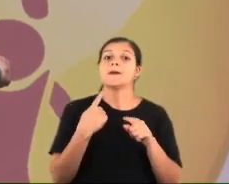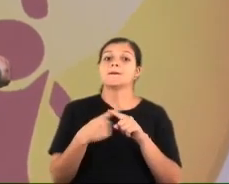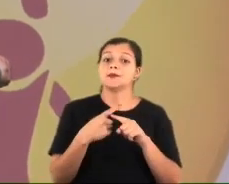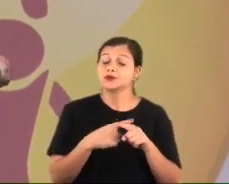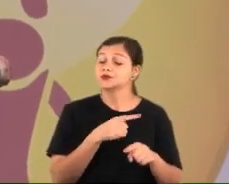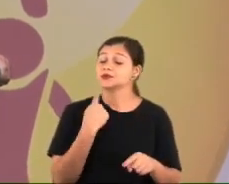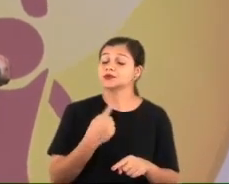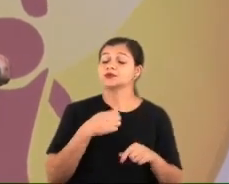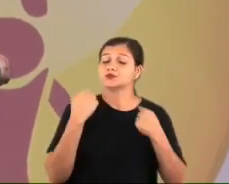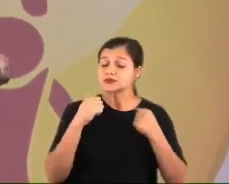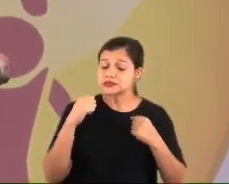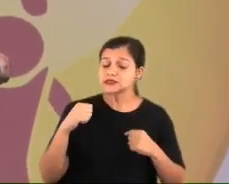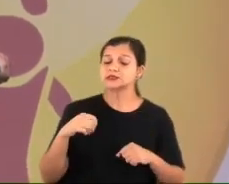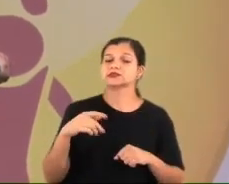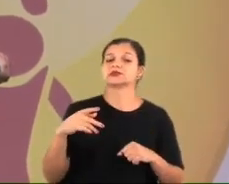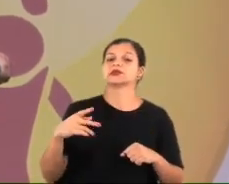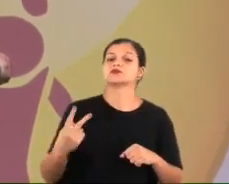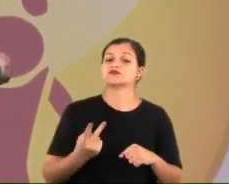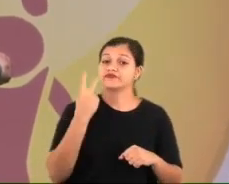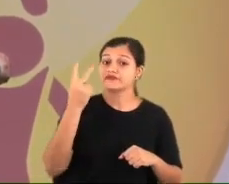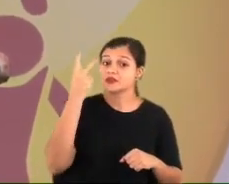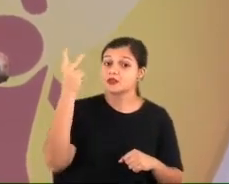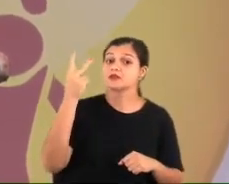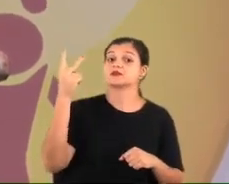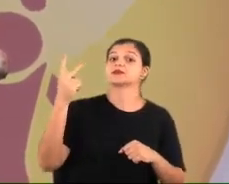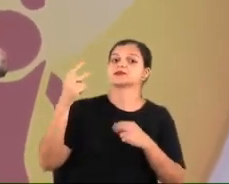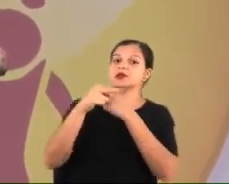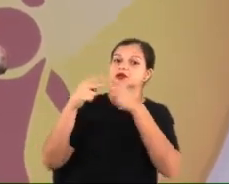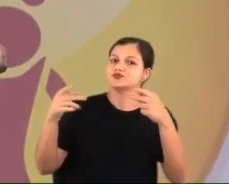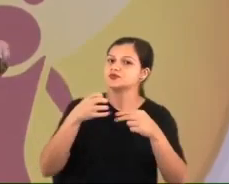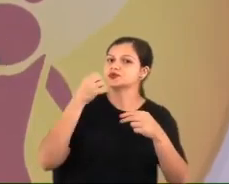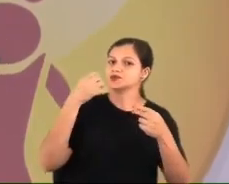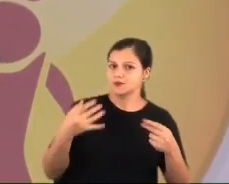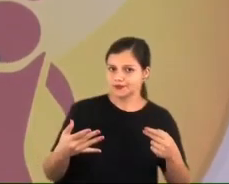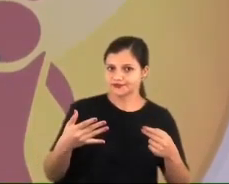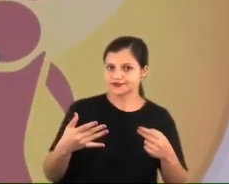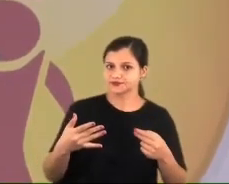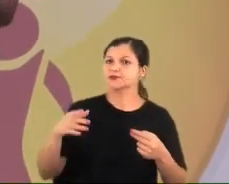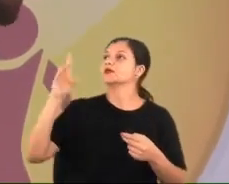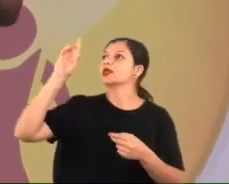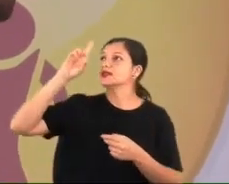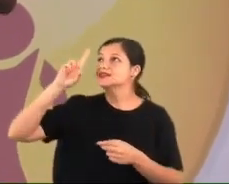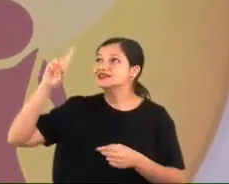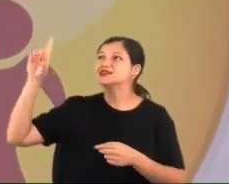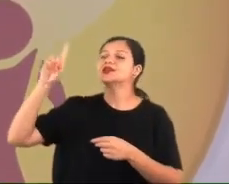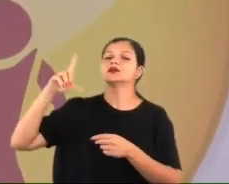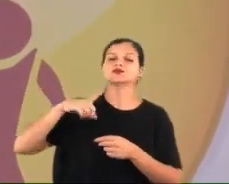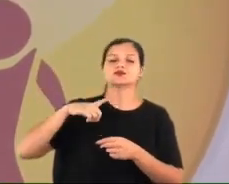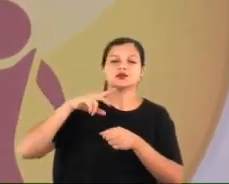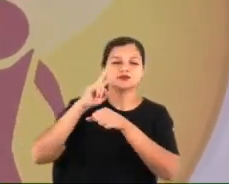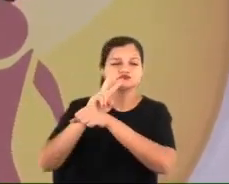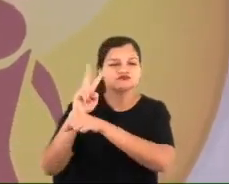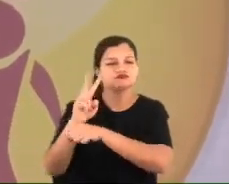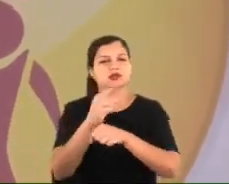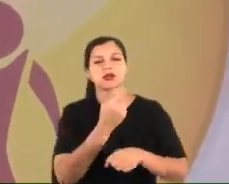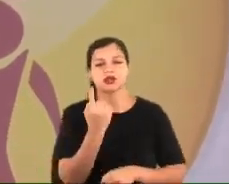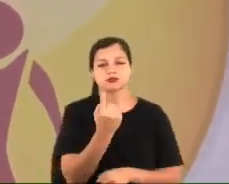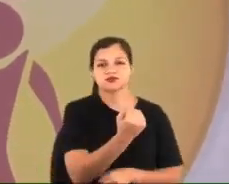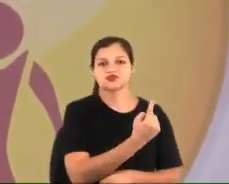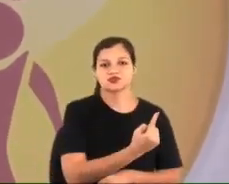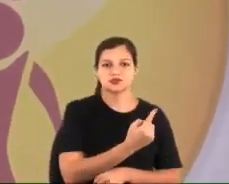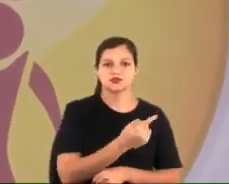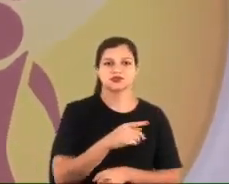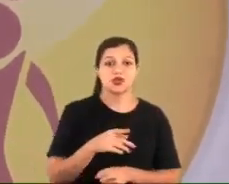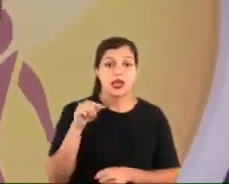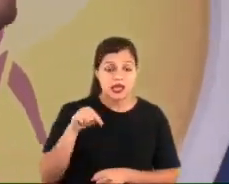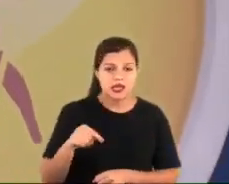nosso refrigério. Ele tem um refrigério para cada um de nós. Isso tudo que a gente está passando vai fazer a gente valorizar ainda